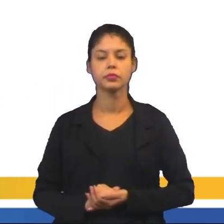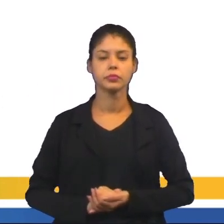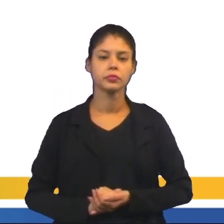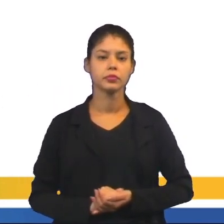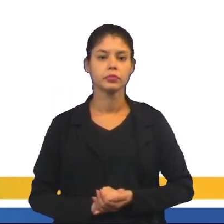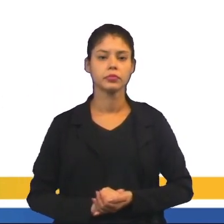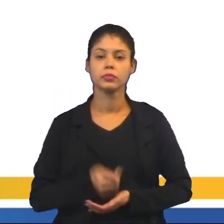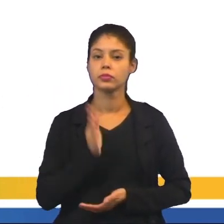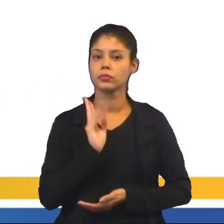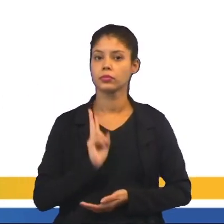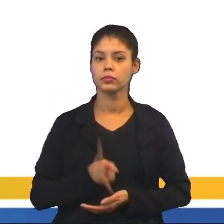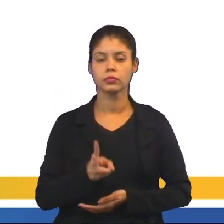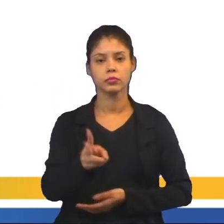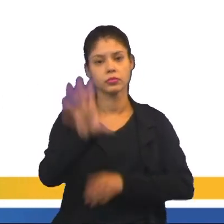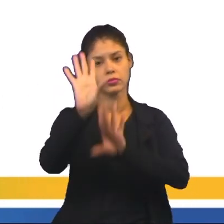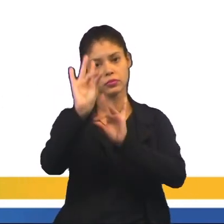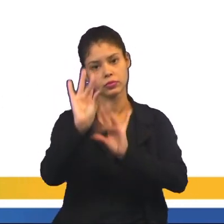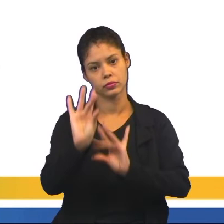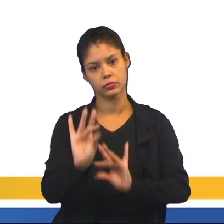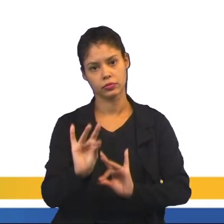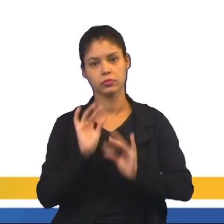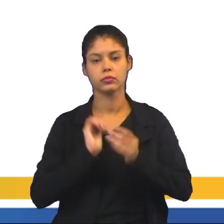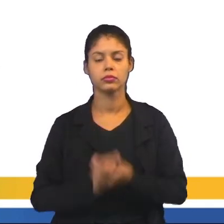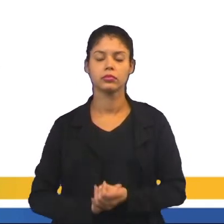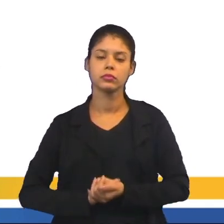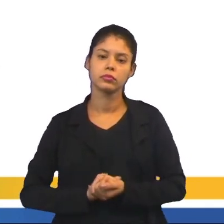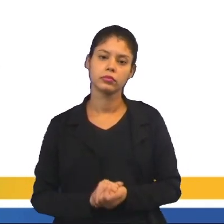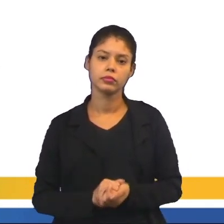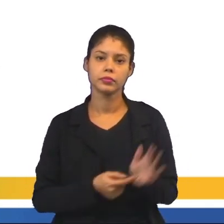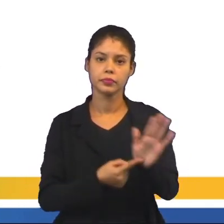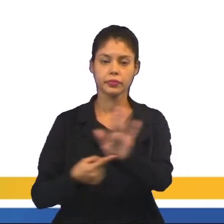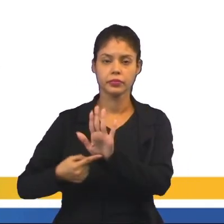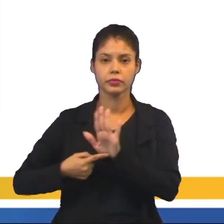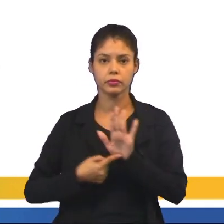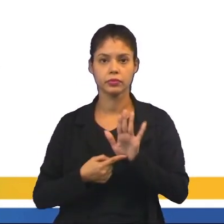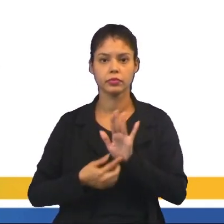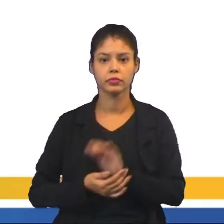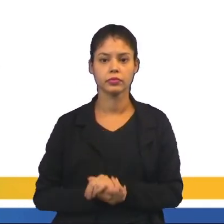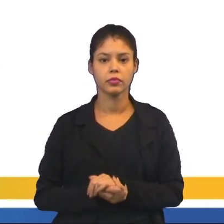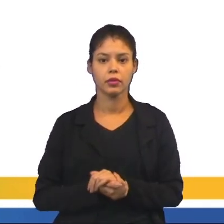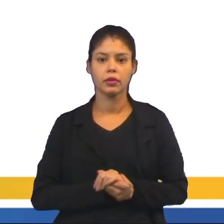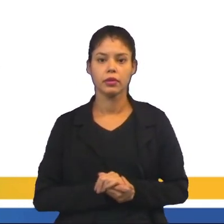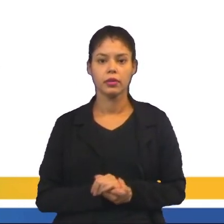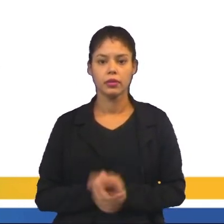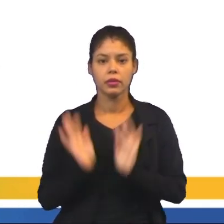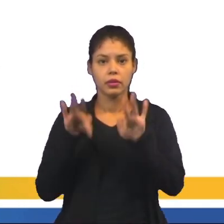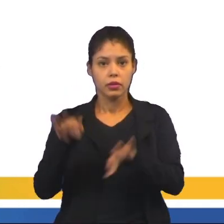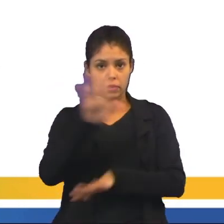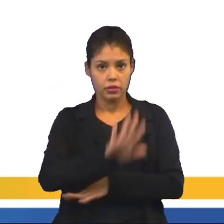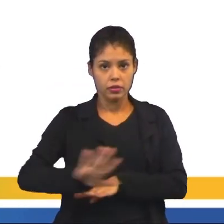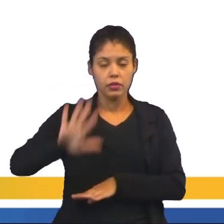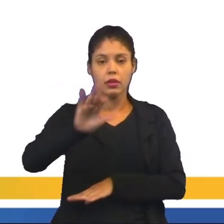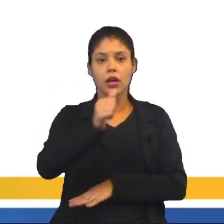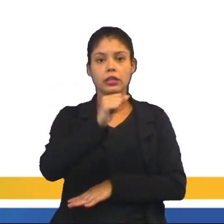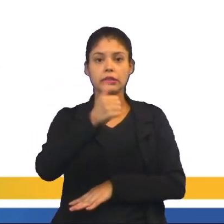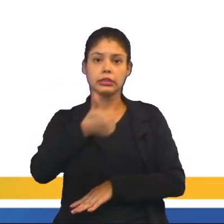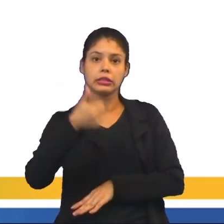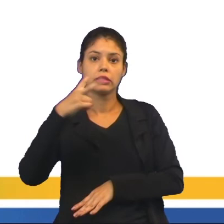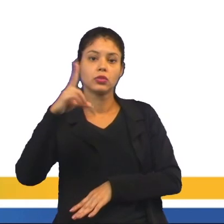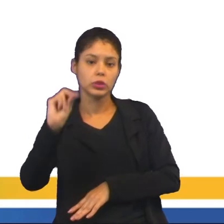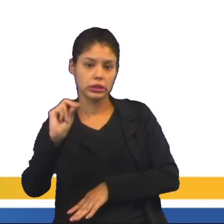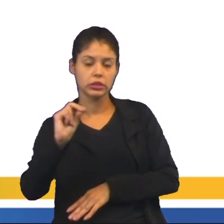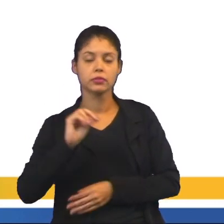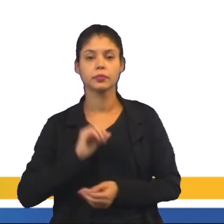11%. E assim, cada um deles tem a sua representação, chegando aí a um total de